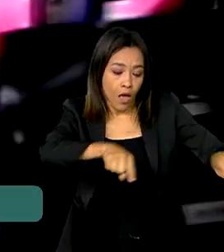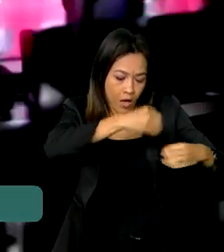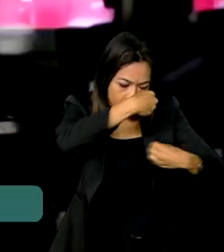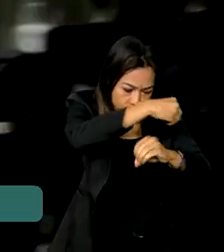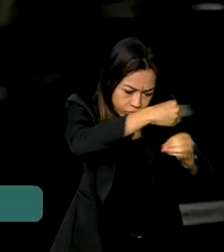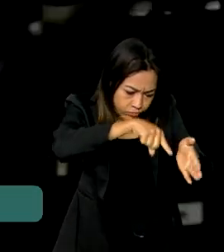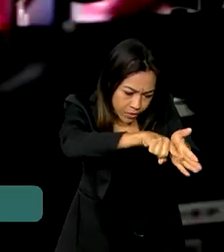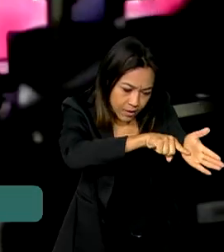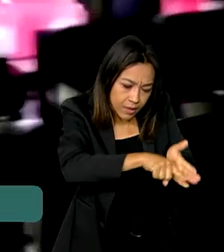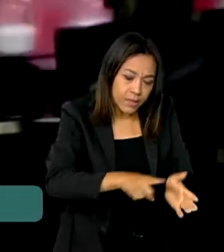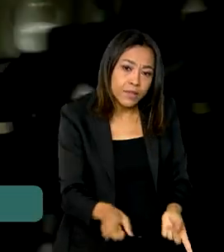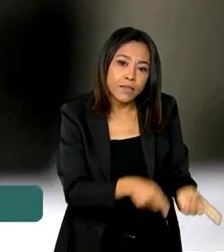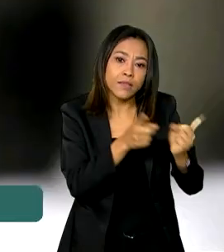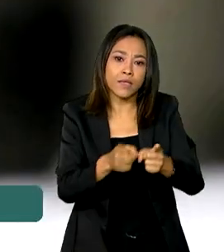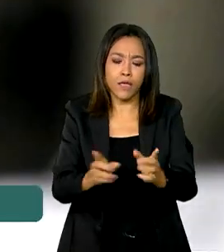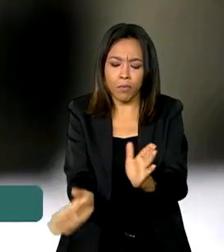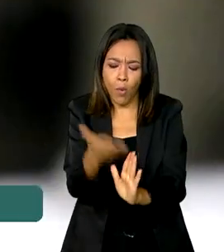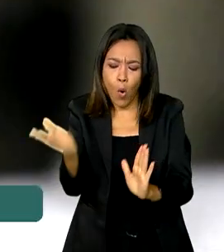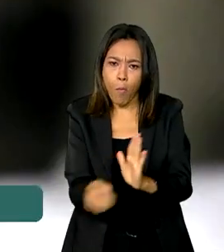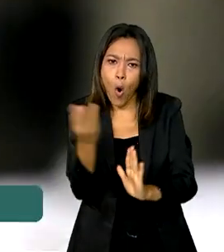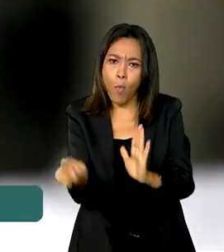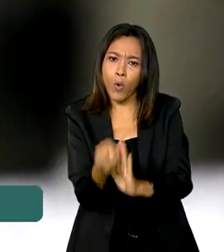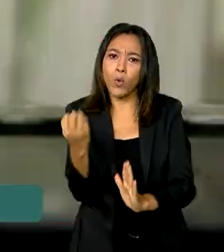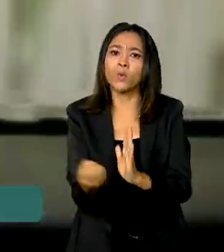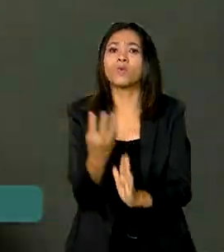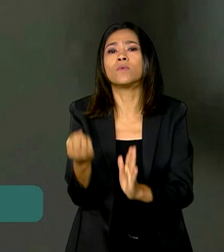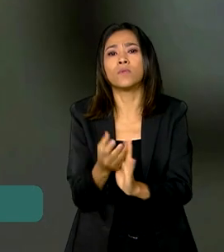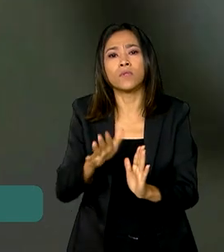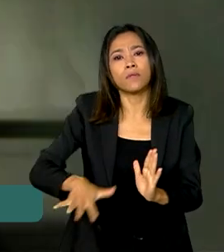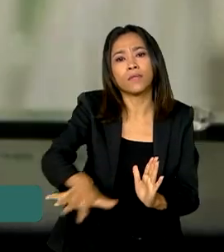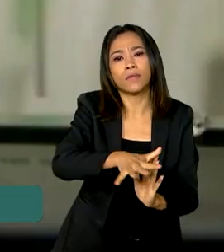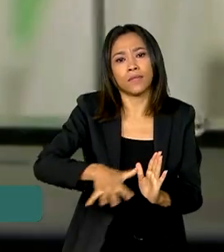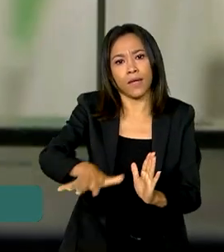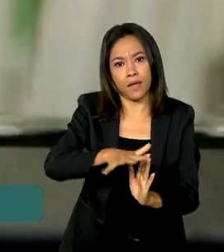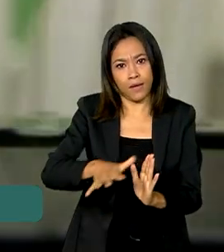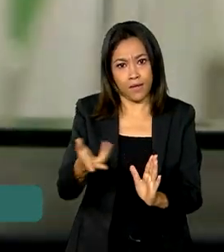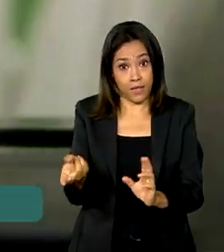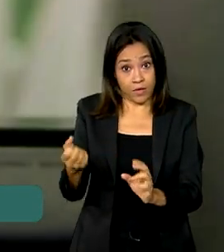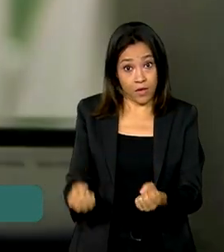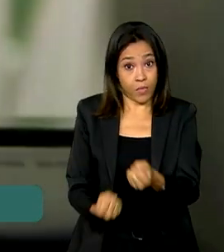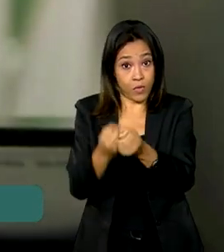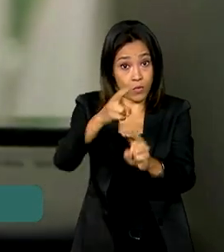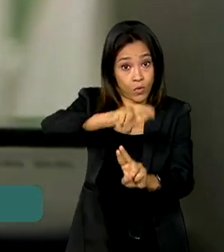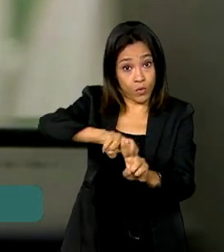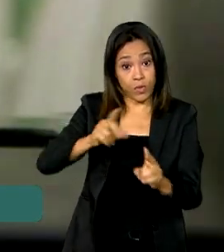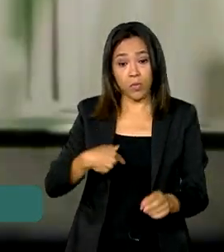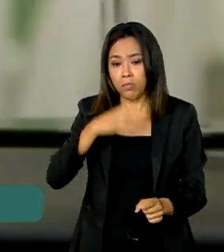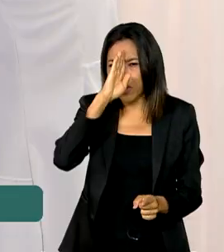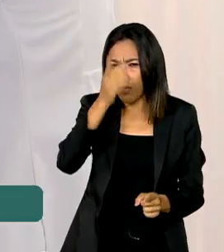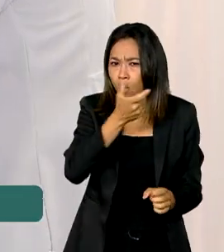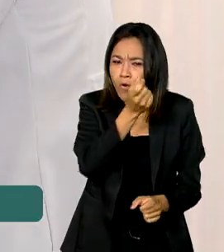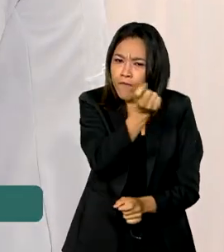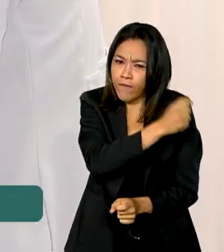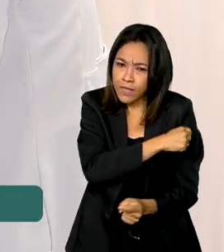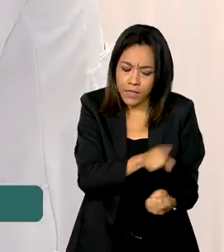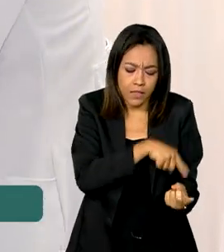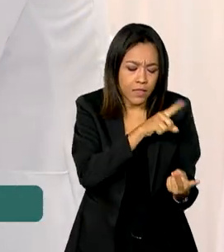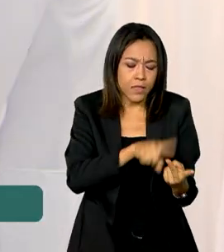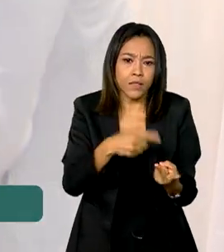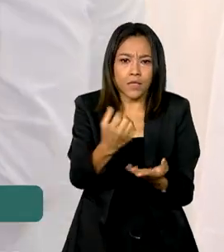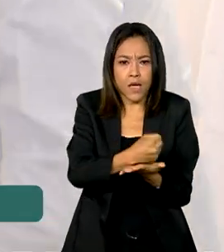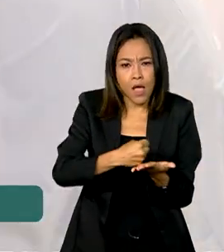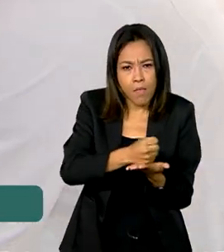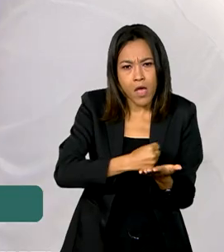e ampliar a produção de insumos essenciais para o Sistema Único de Saúde. Entre as prioridades estão vacinas, medicamentos